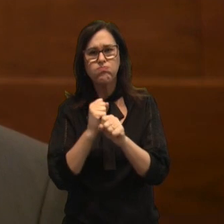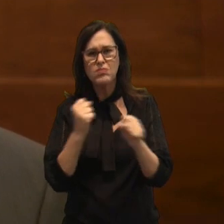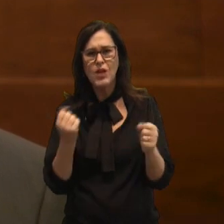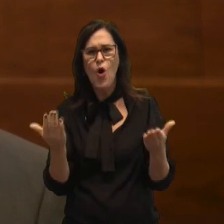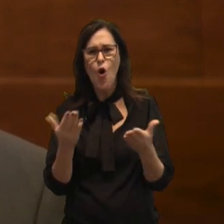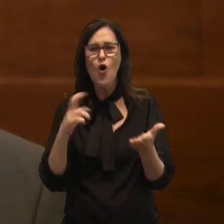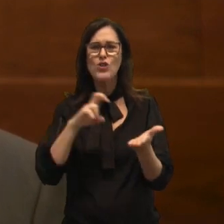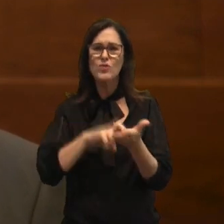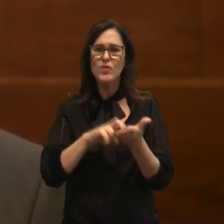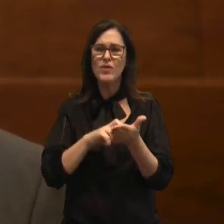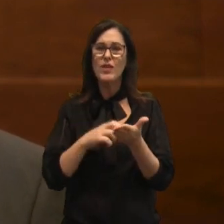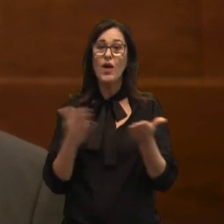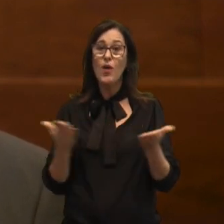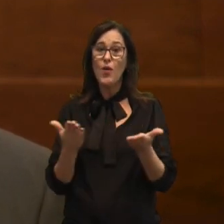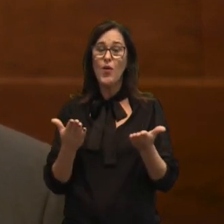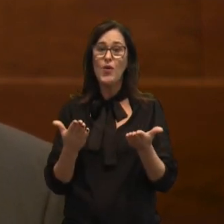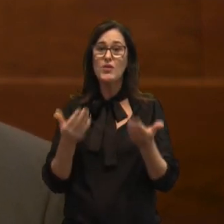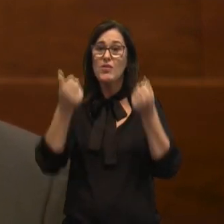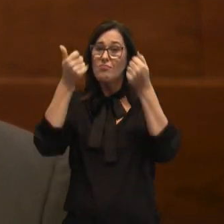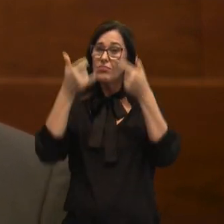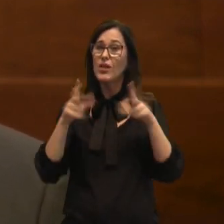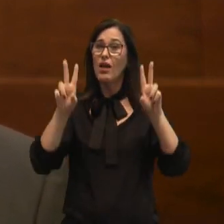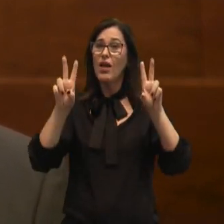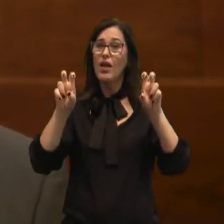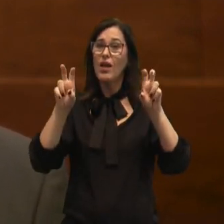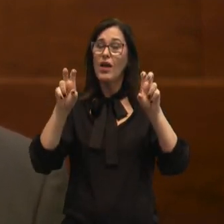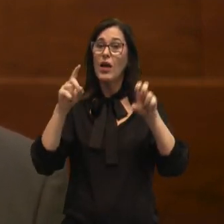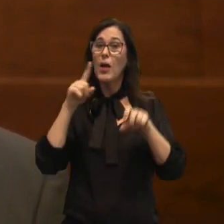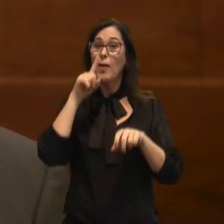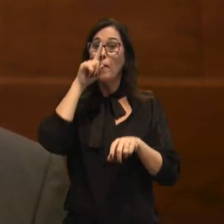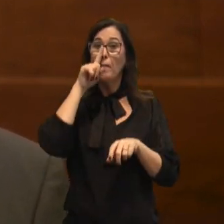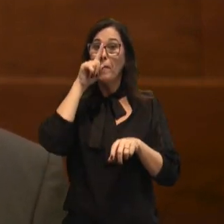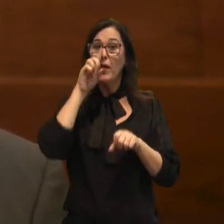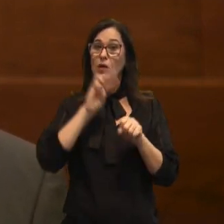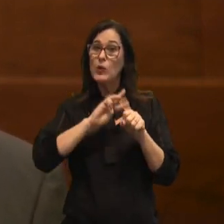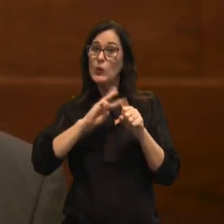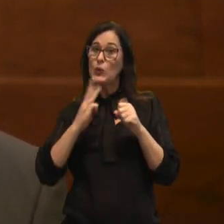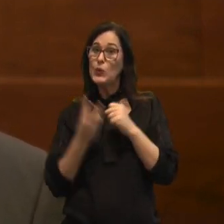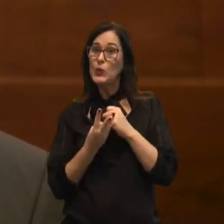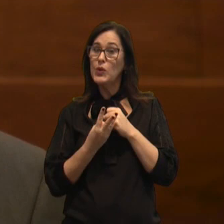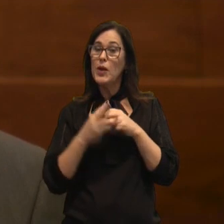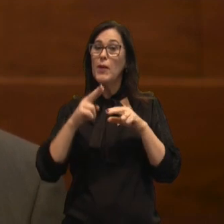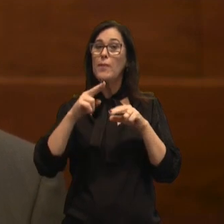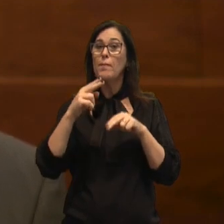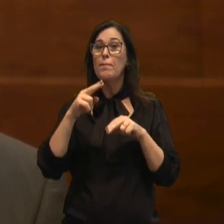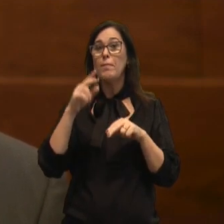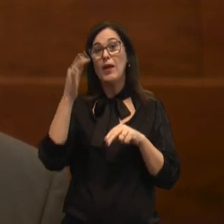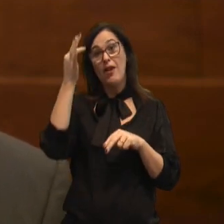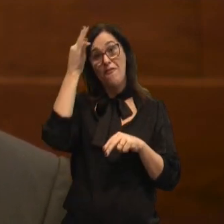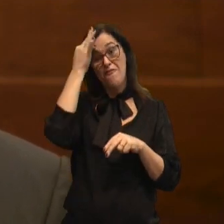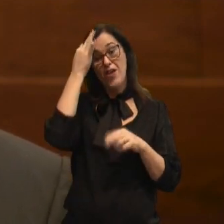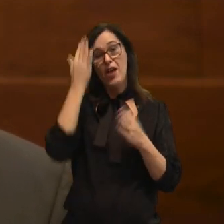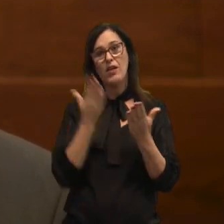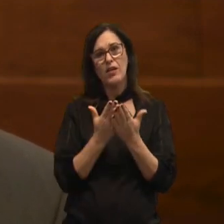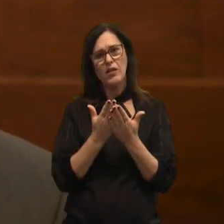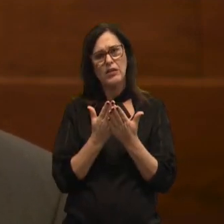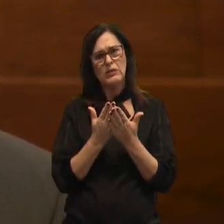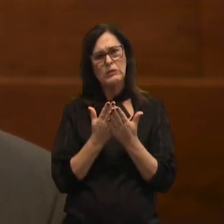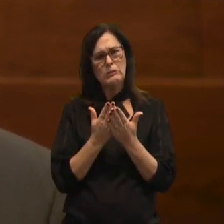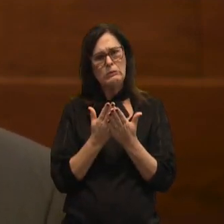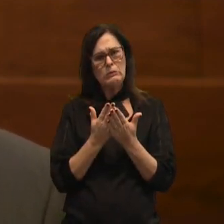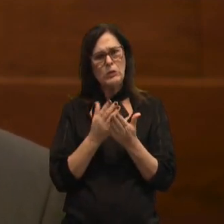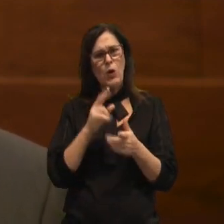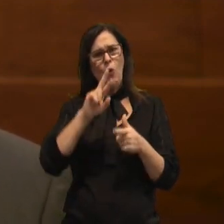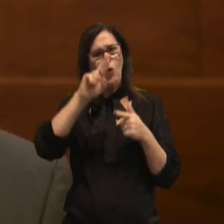manhã. Eu quero nesta manhã estar falando sobre o tema: o perigo da pandemia para a fé cristã. Muitos efeitos